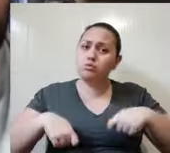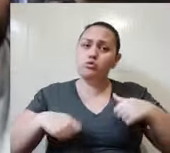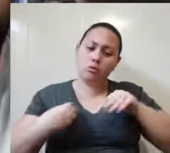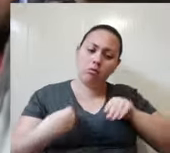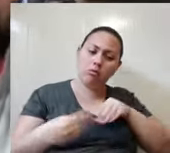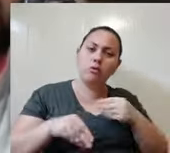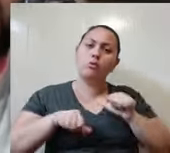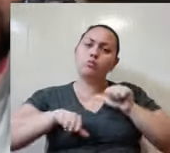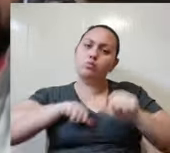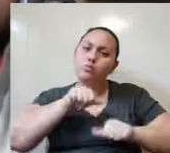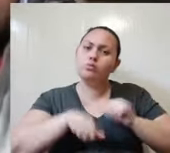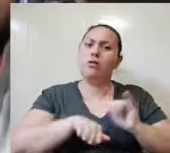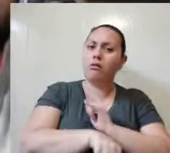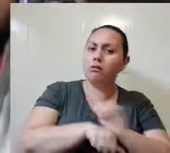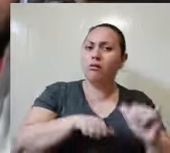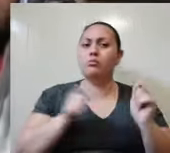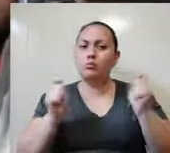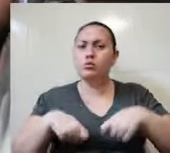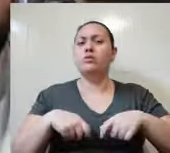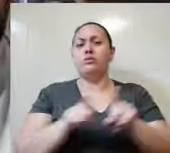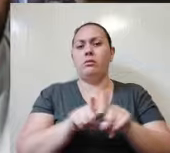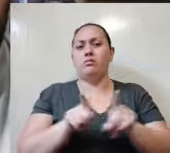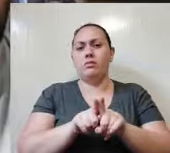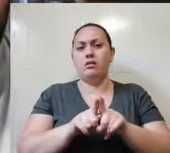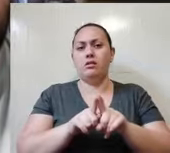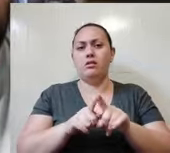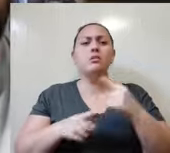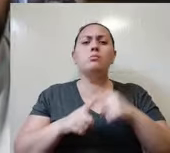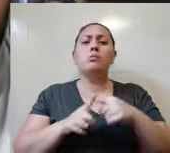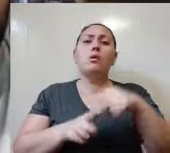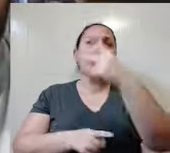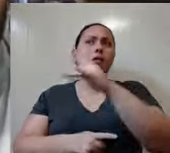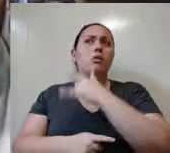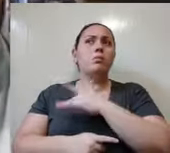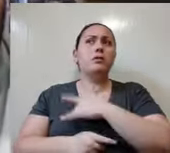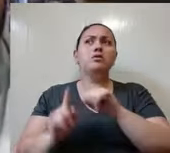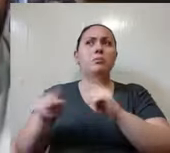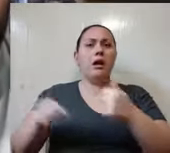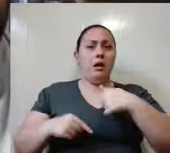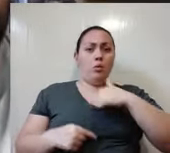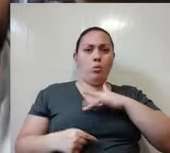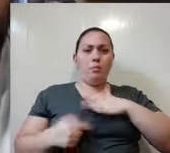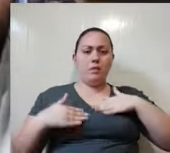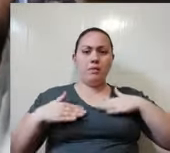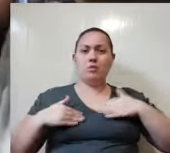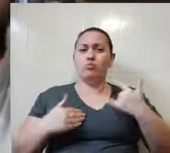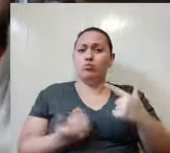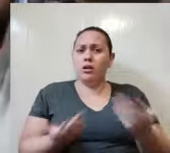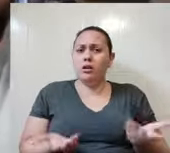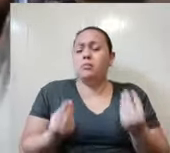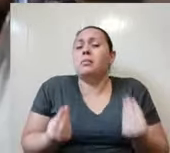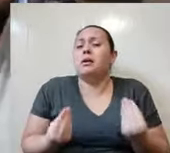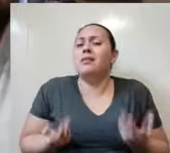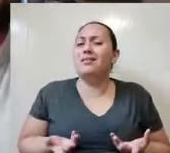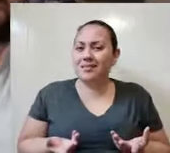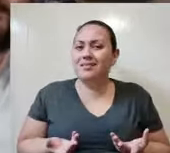gente pode ser e pode ter compaixão. Conosco mesmos, não. Né? Eu acho que pra gente